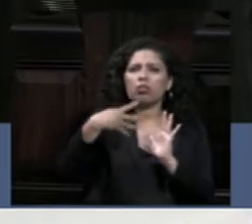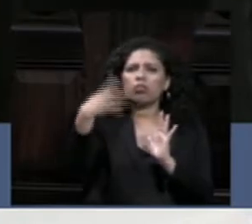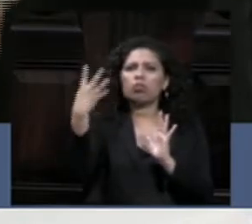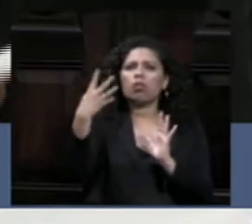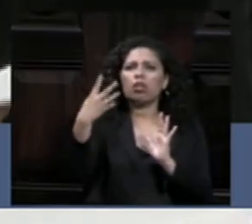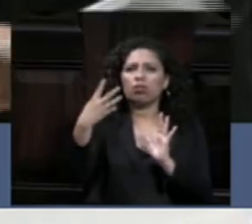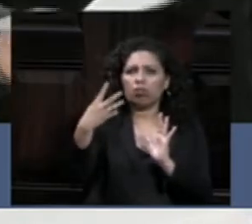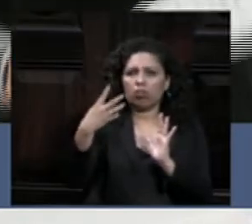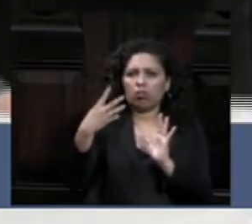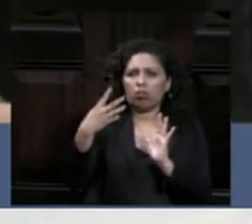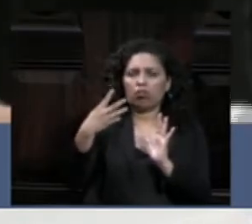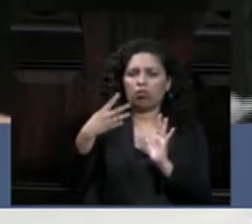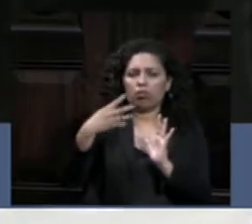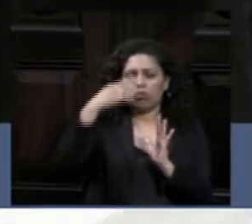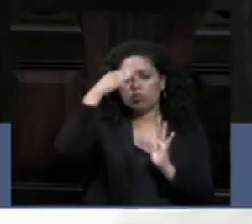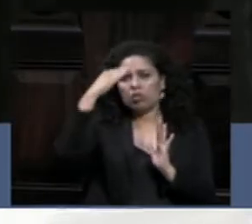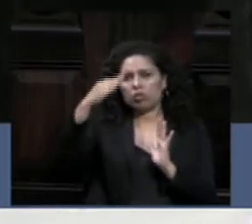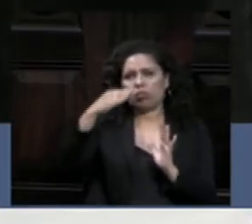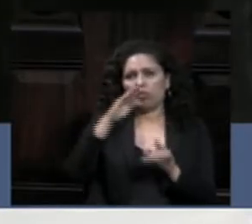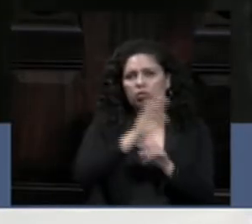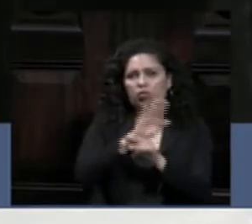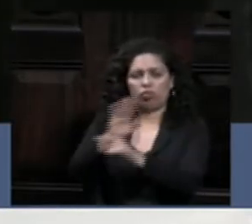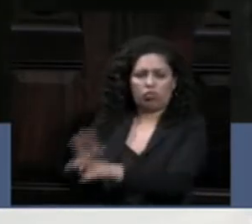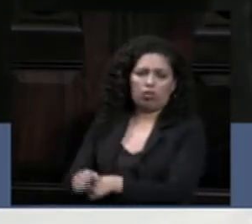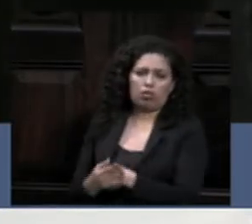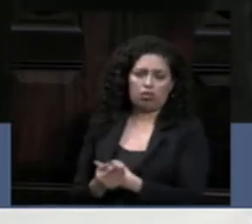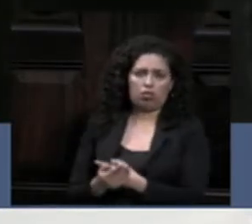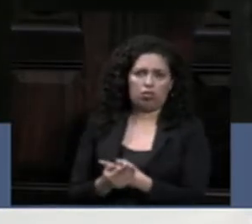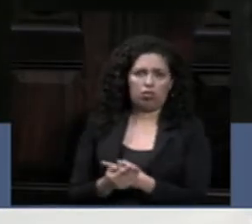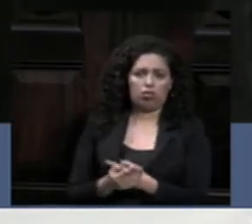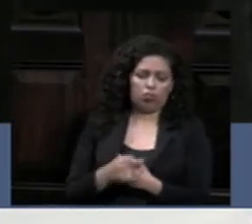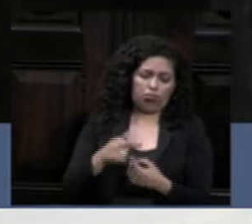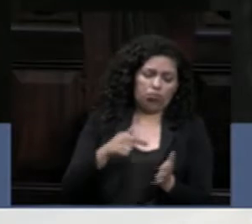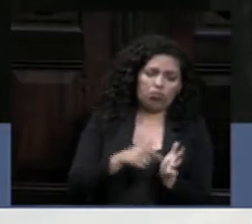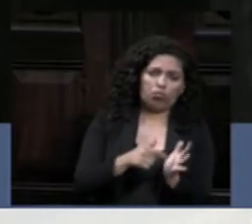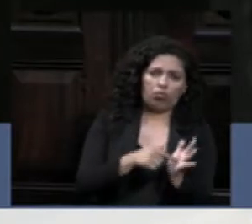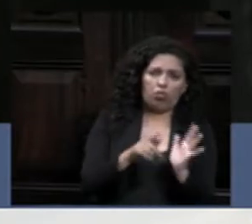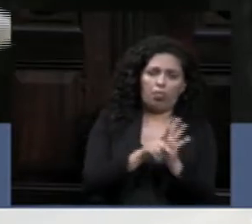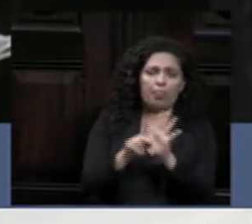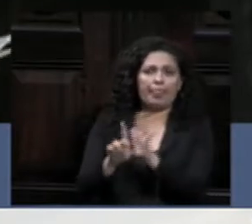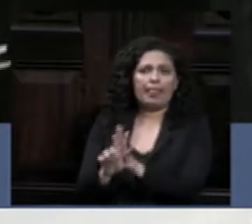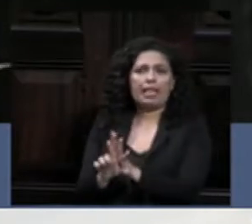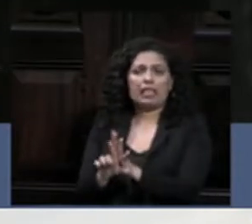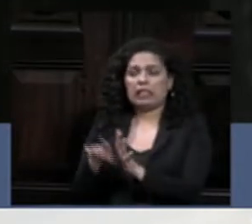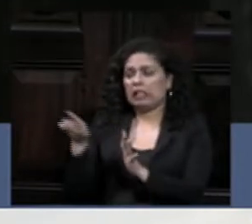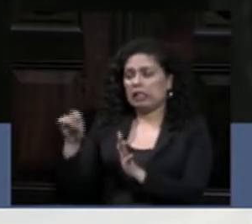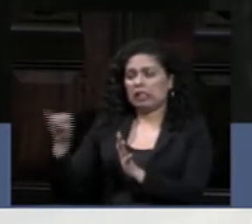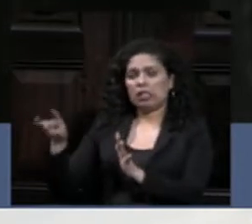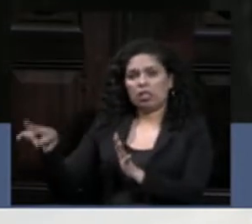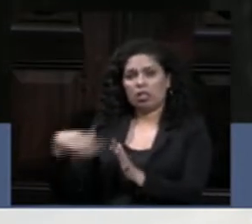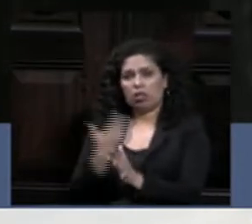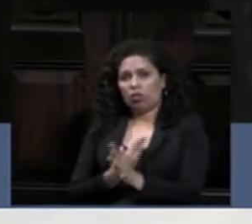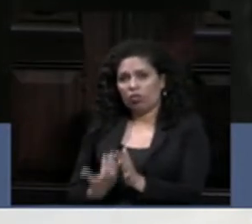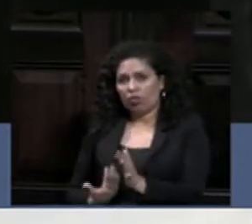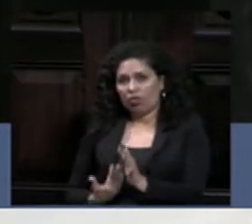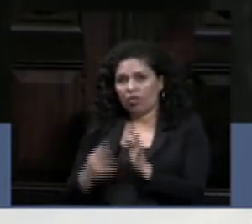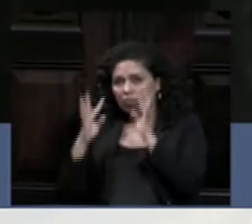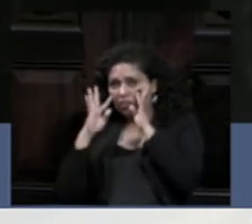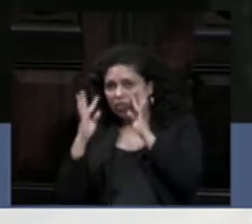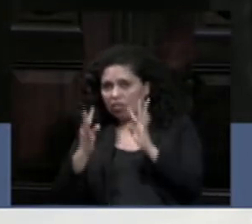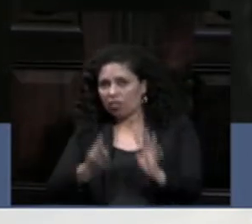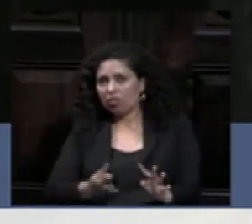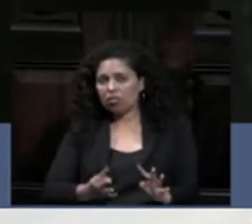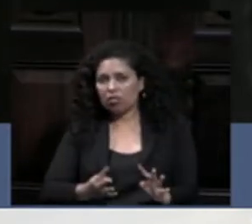que nunca vai dar certo um projeto como esse se não houver, por parte do governo, a visão política